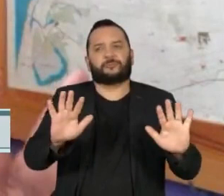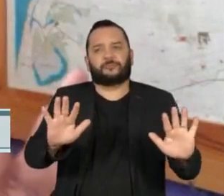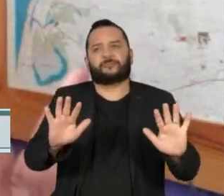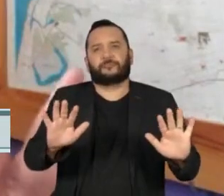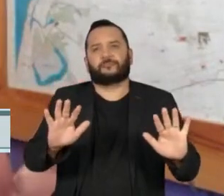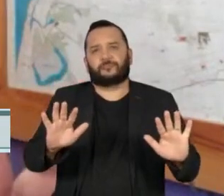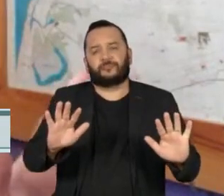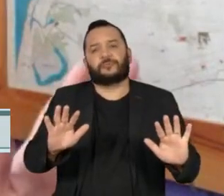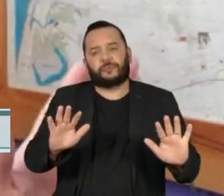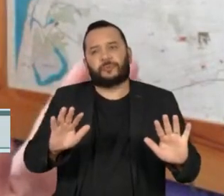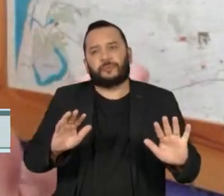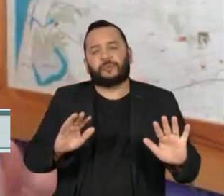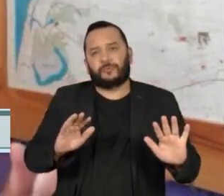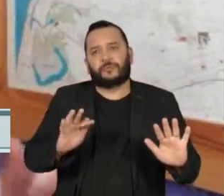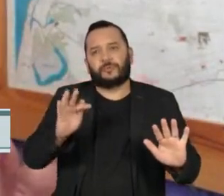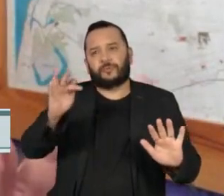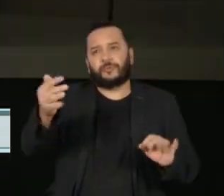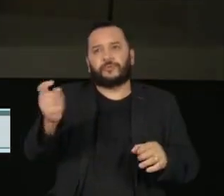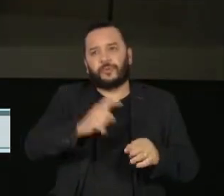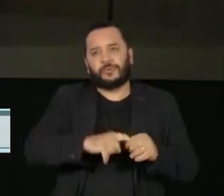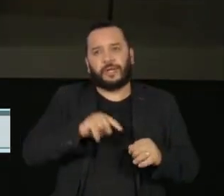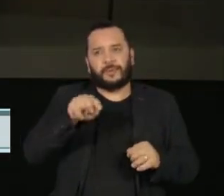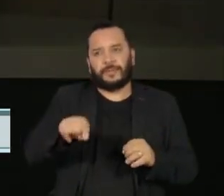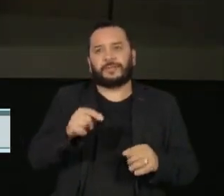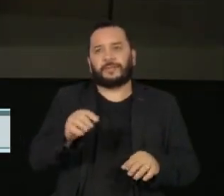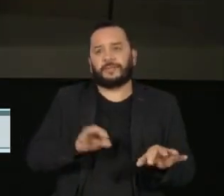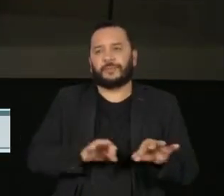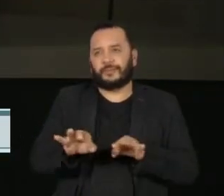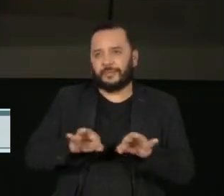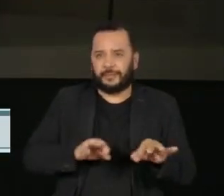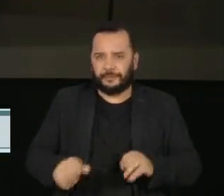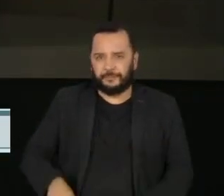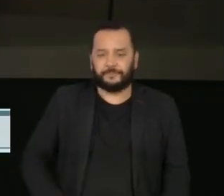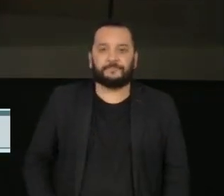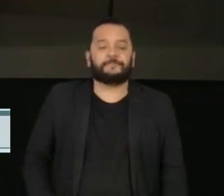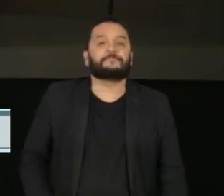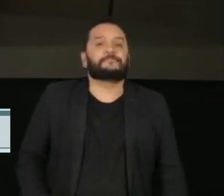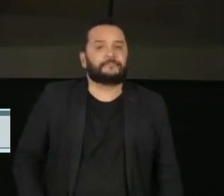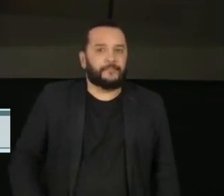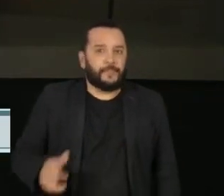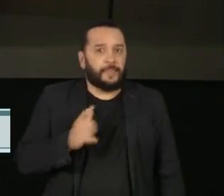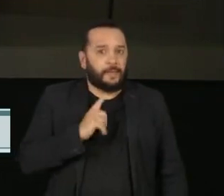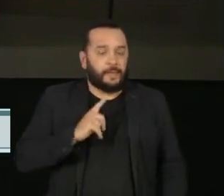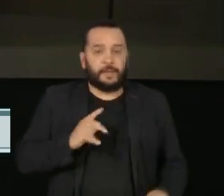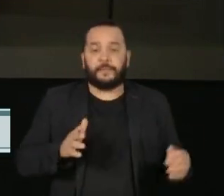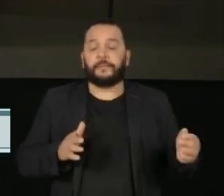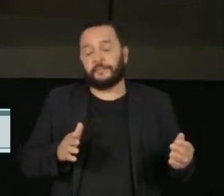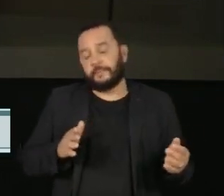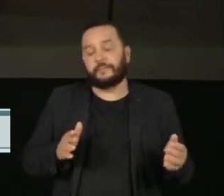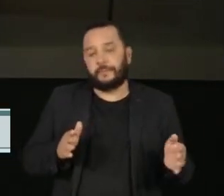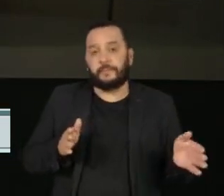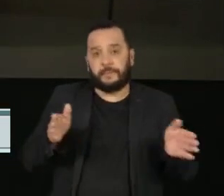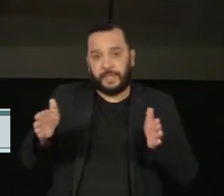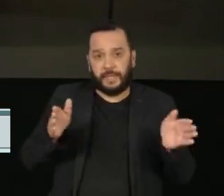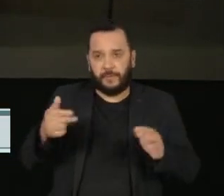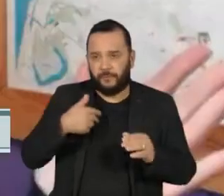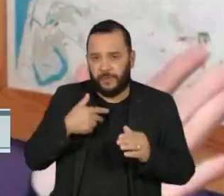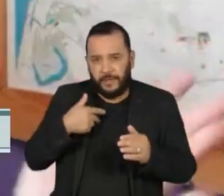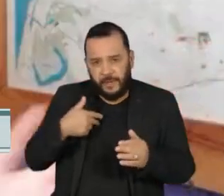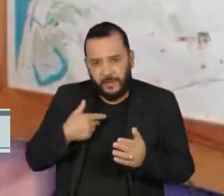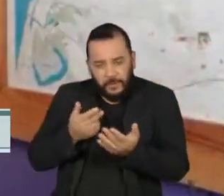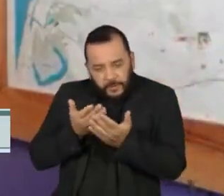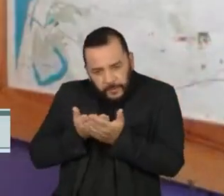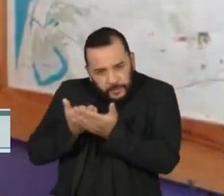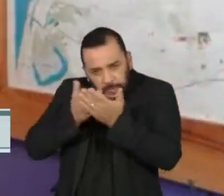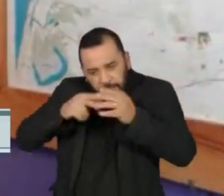e falo, um dia eu vou voltar para esse projeto. Eu tenho, em geral, períodos de muita imersão. Eu penso o projeto, às vezes, a longo prazo.